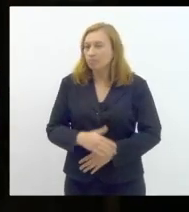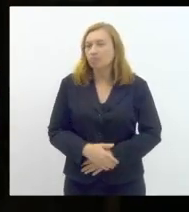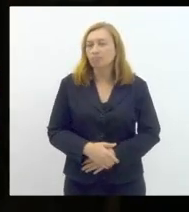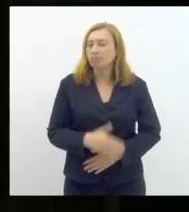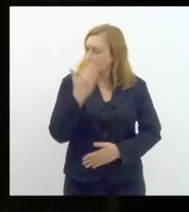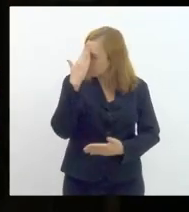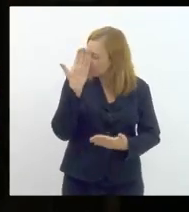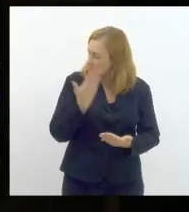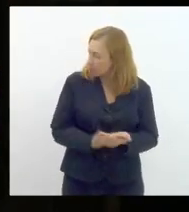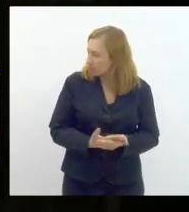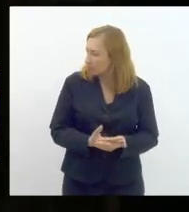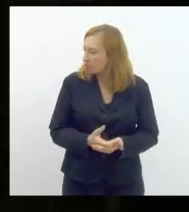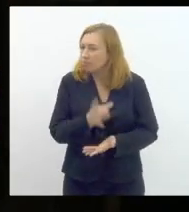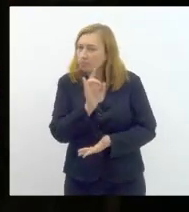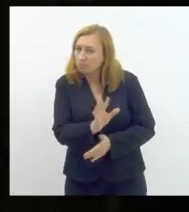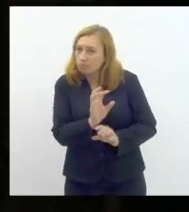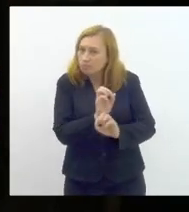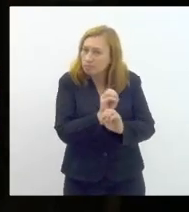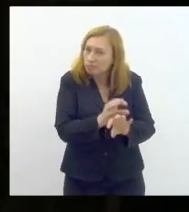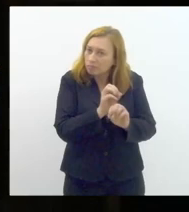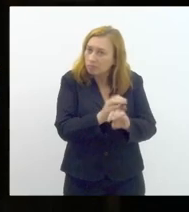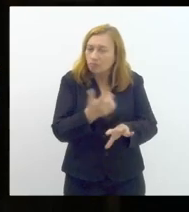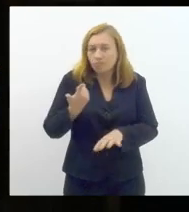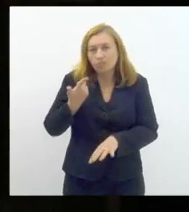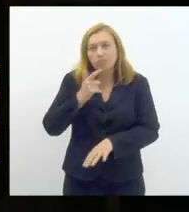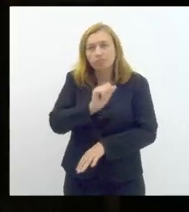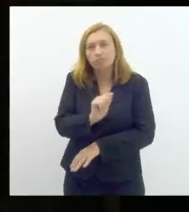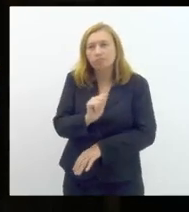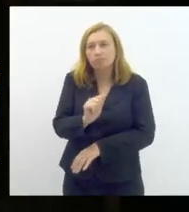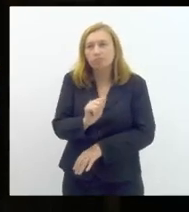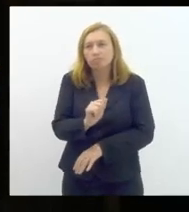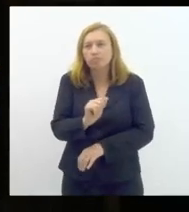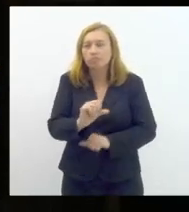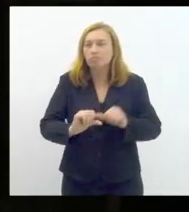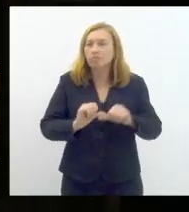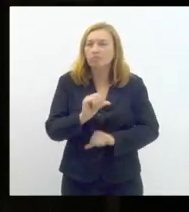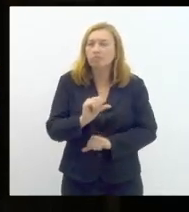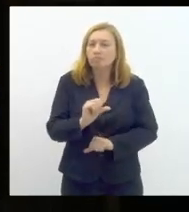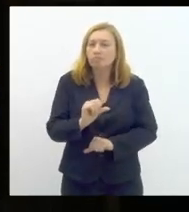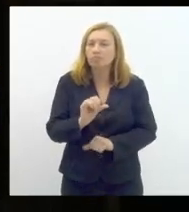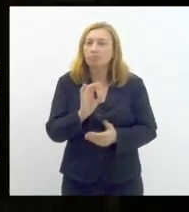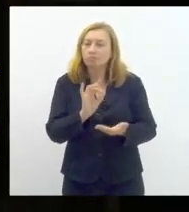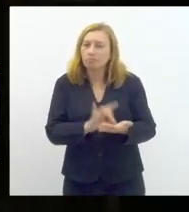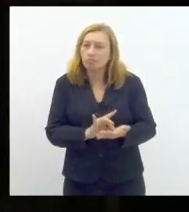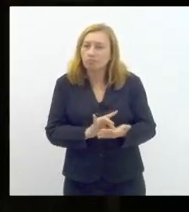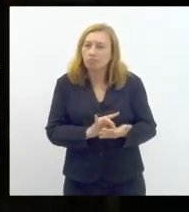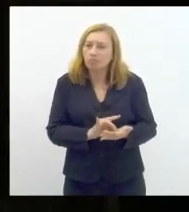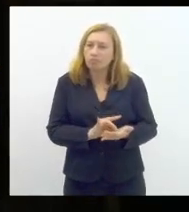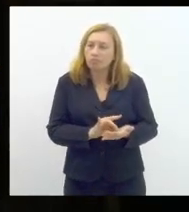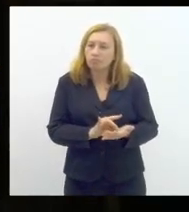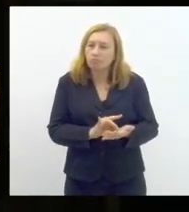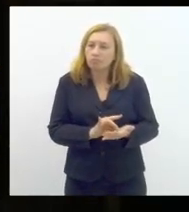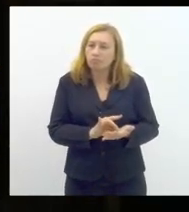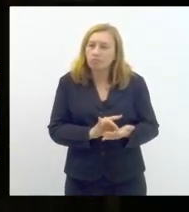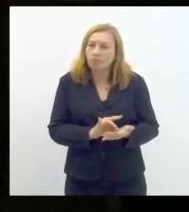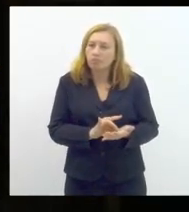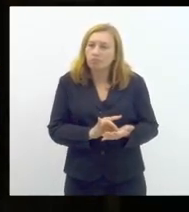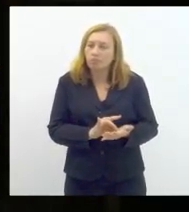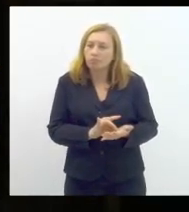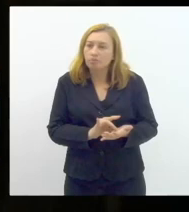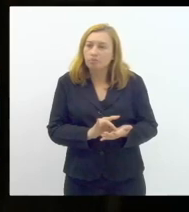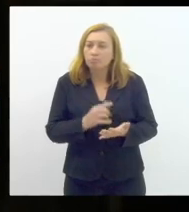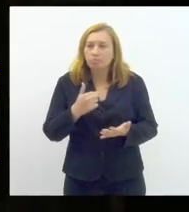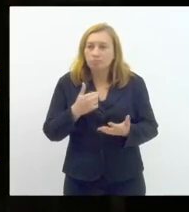Eu acredito que somente com a educação você consegue mudar essa realidade. Eu